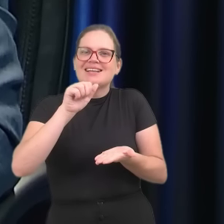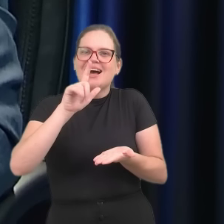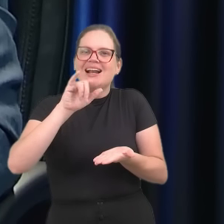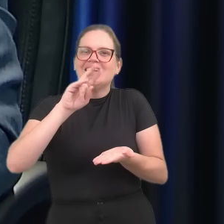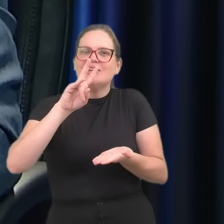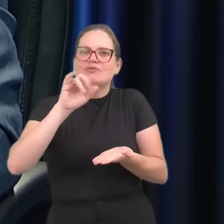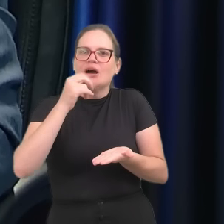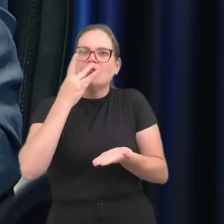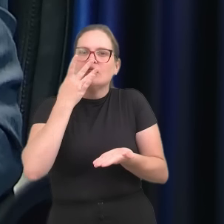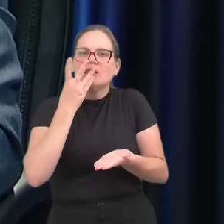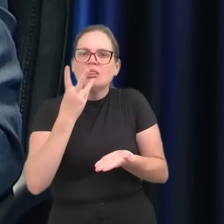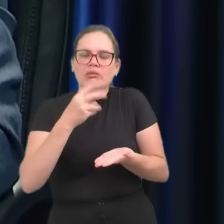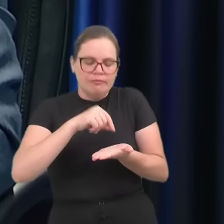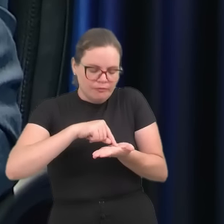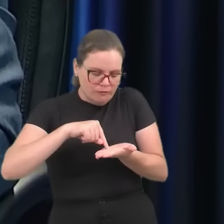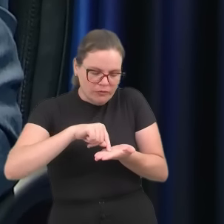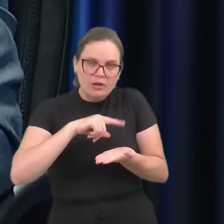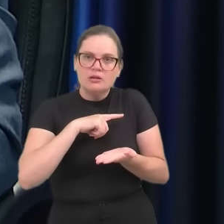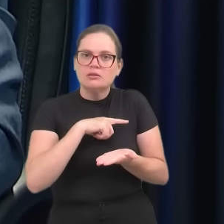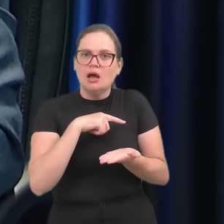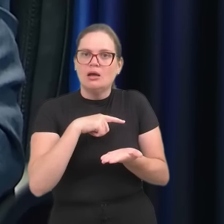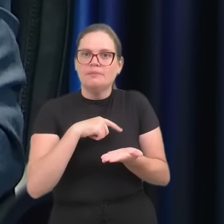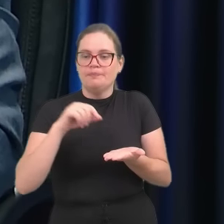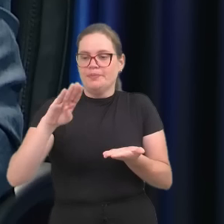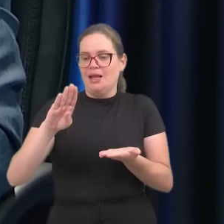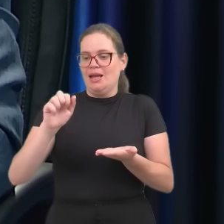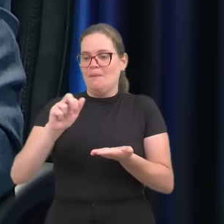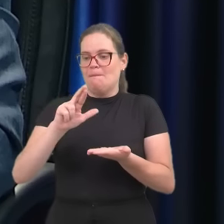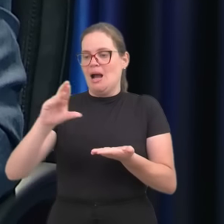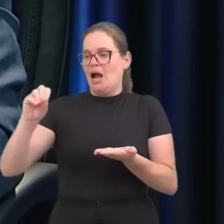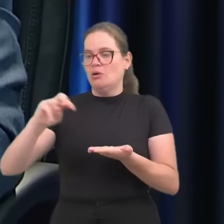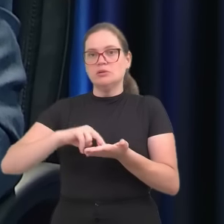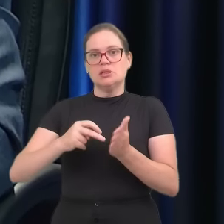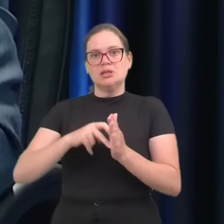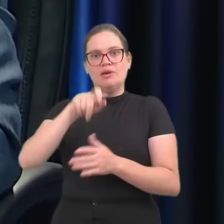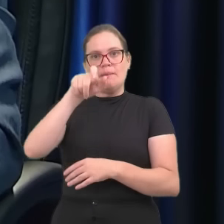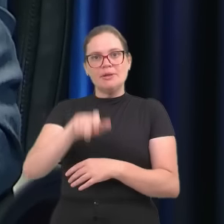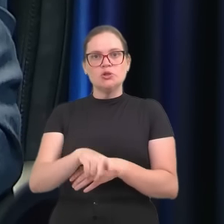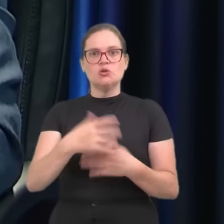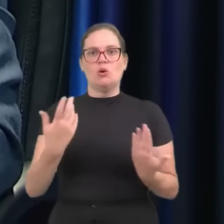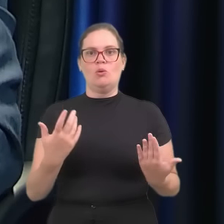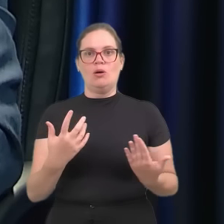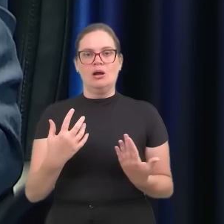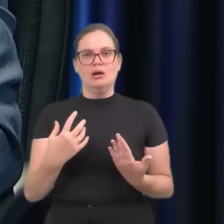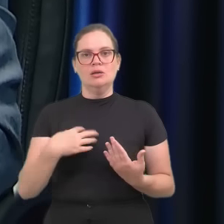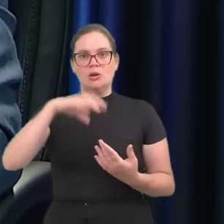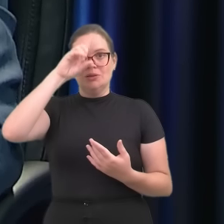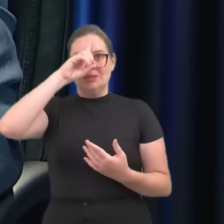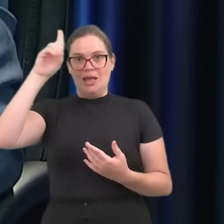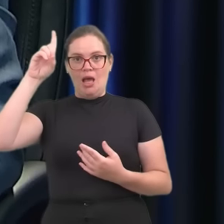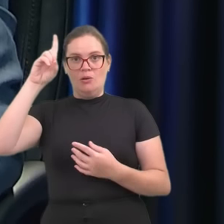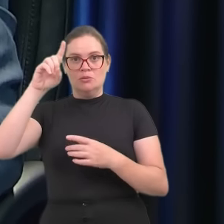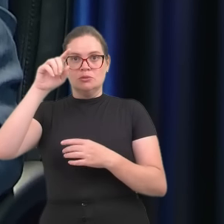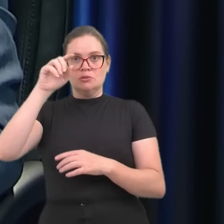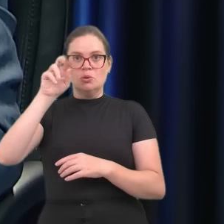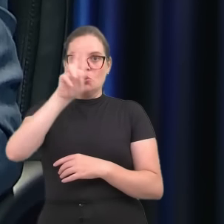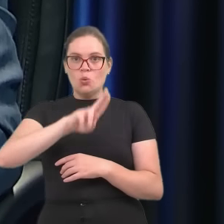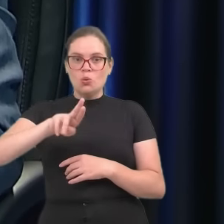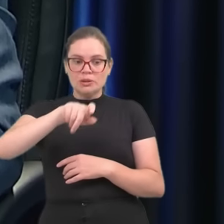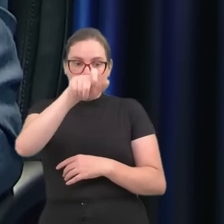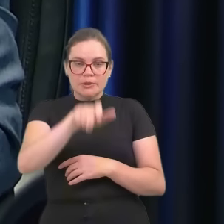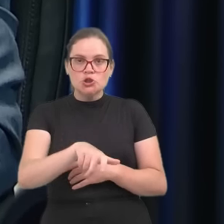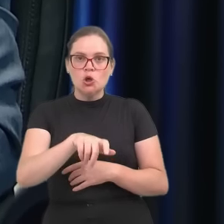saliva de Jesus. Então, aquele barro representa o homem, né? Que Deus usa como um